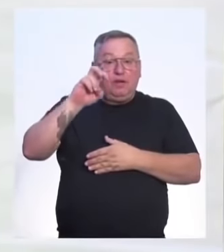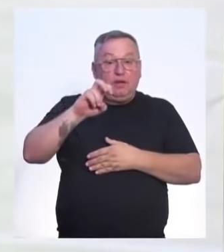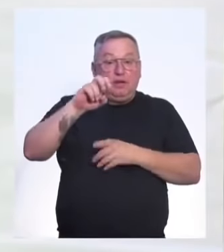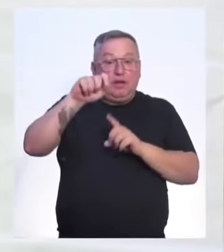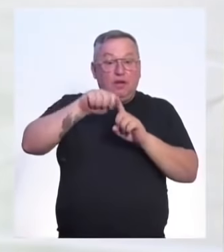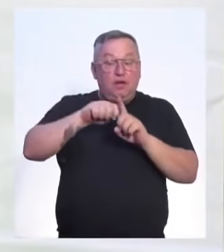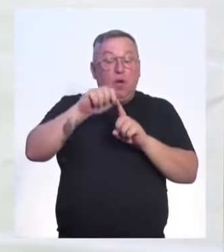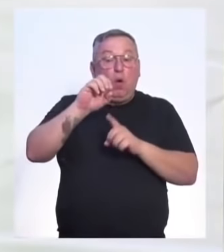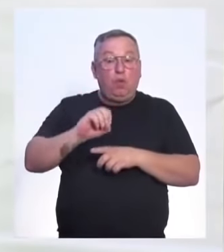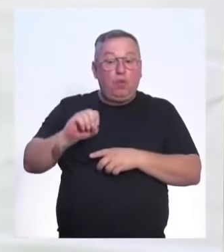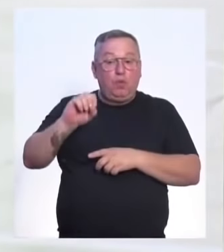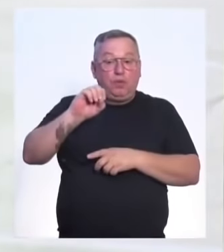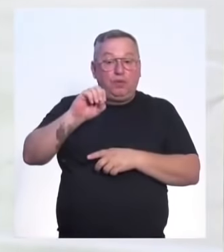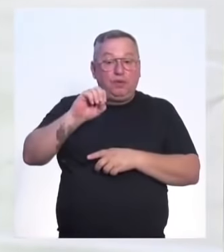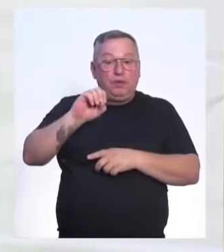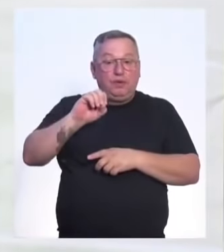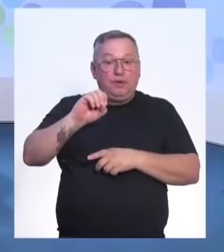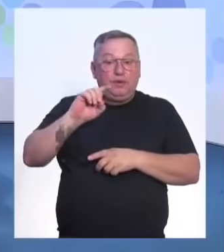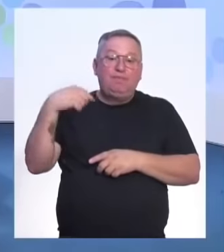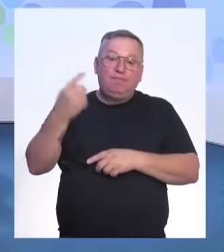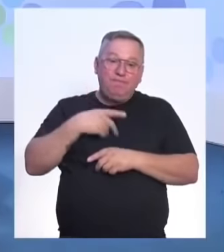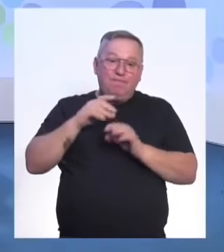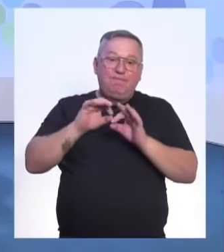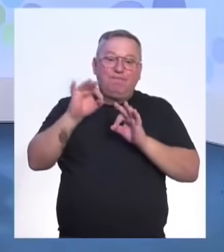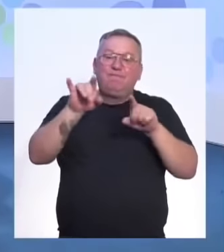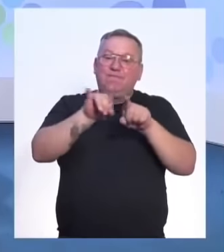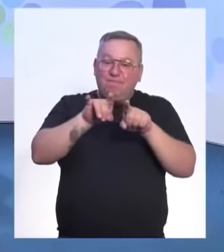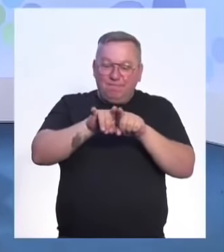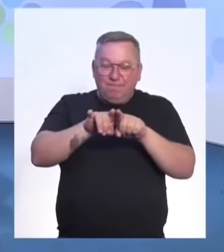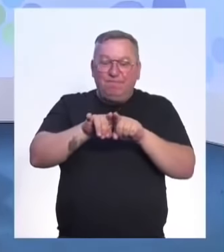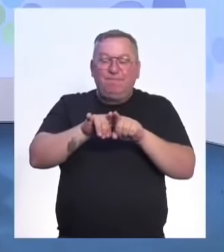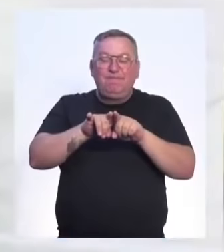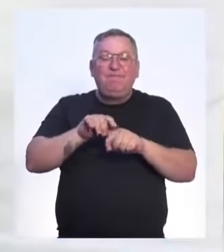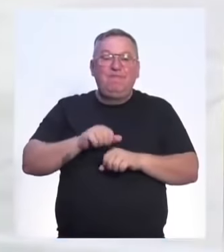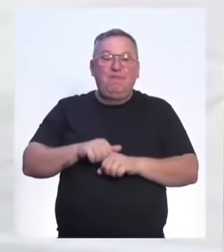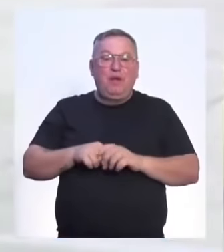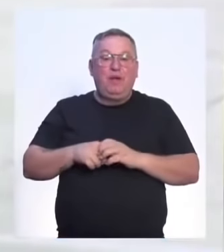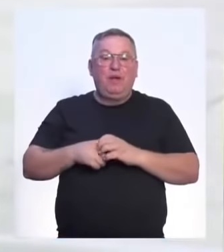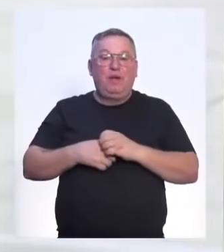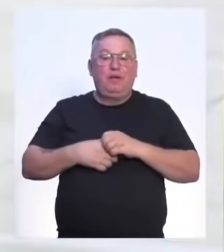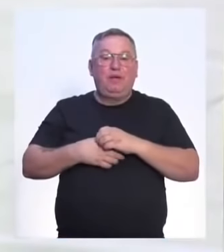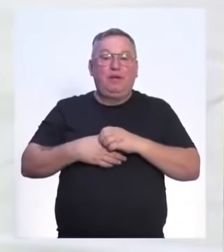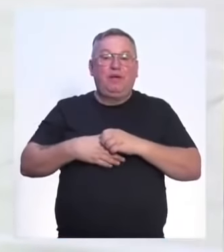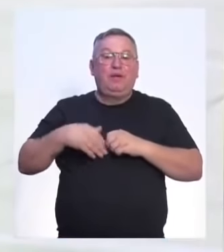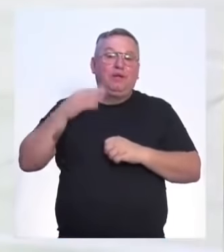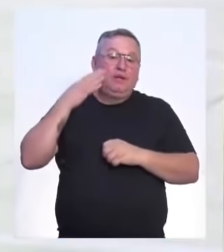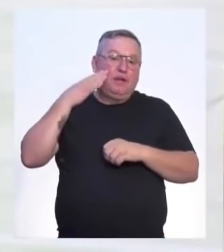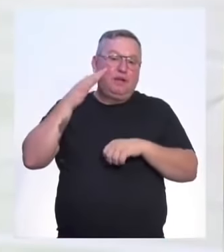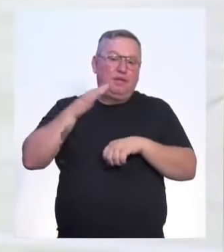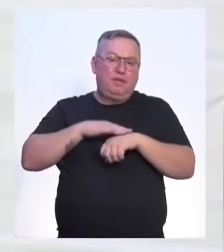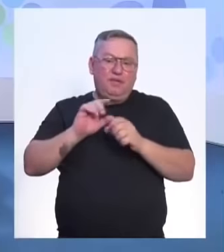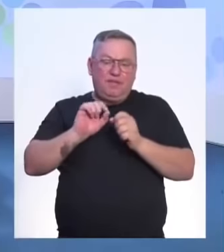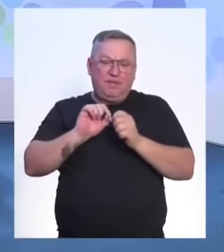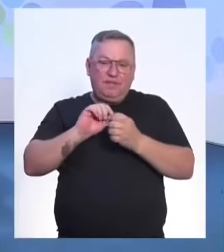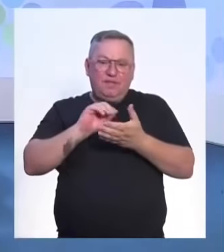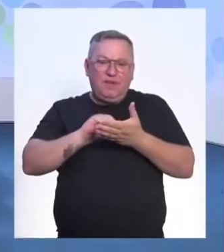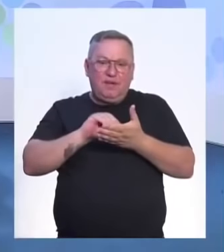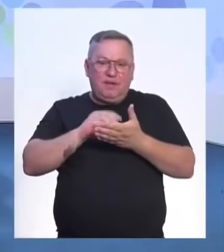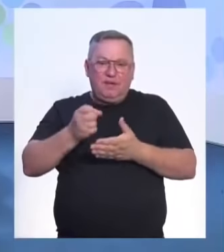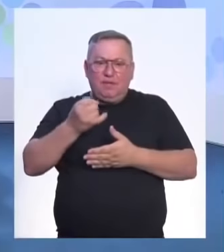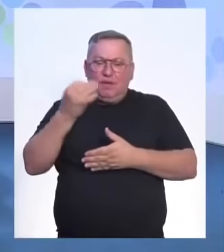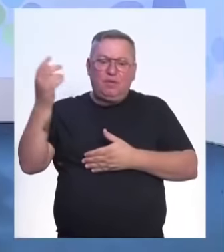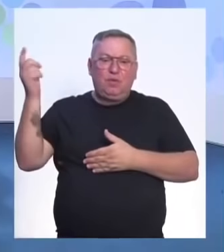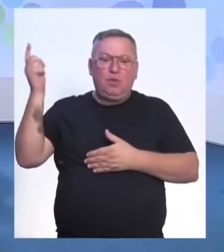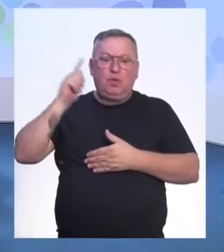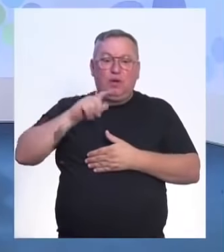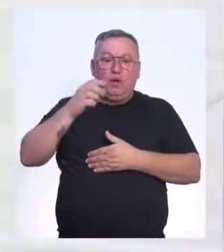do 10. 5 do 10. De alguma maneira, nós estamos medindo o tempo. A gente sabe que faltam, não sei exatamente, mas a gente